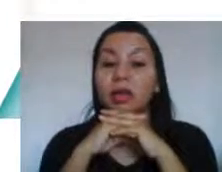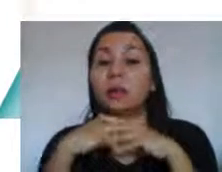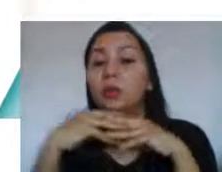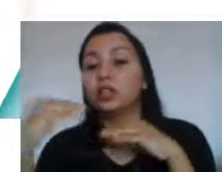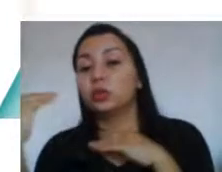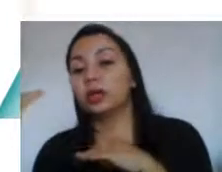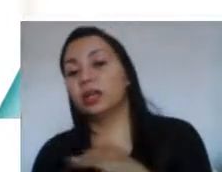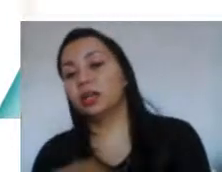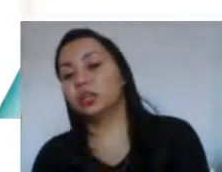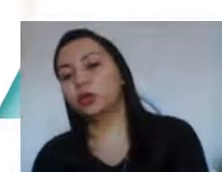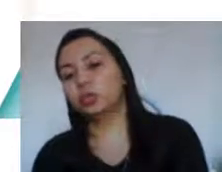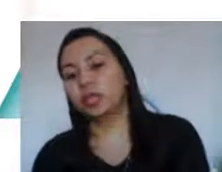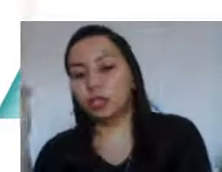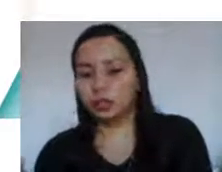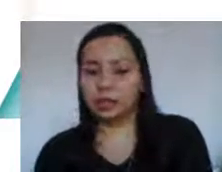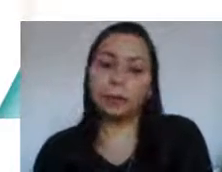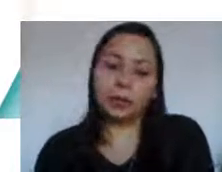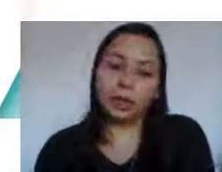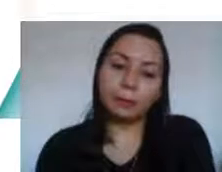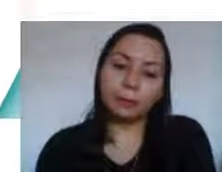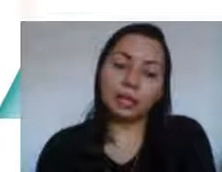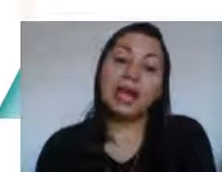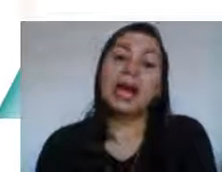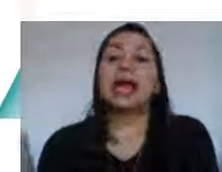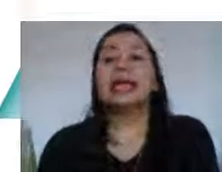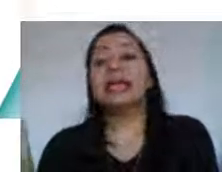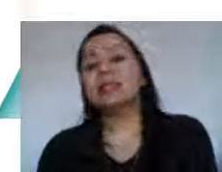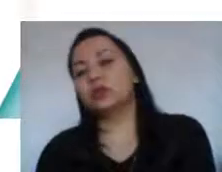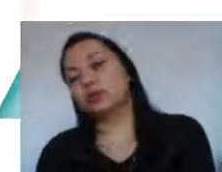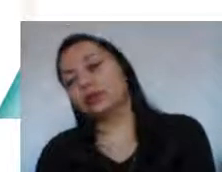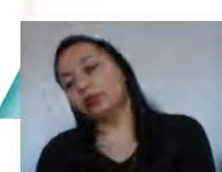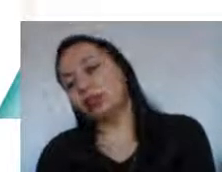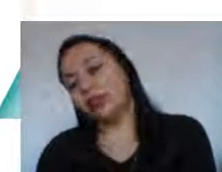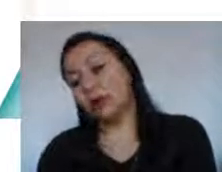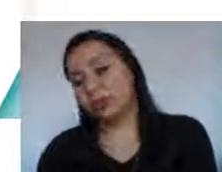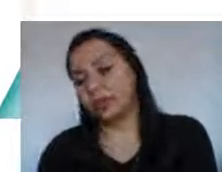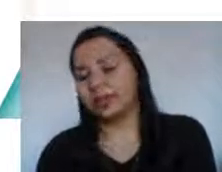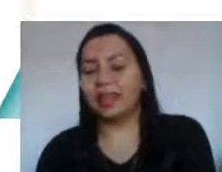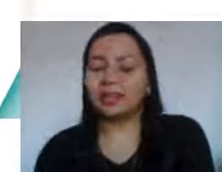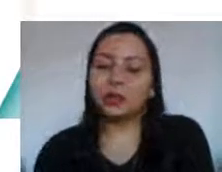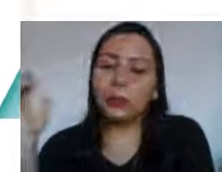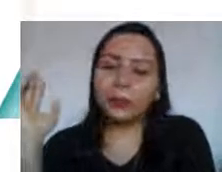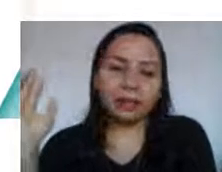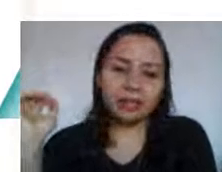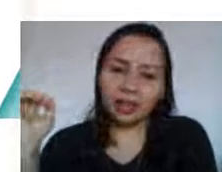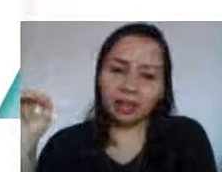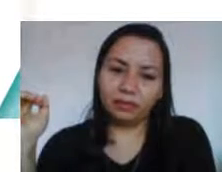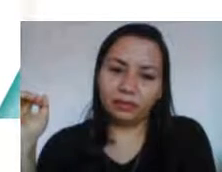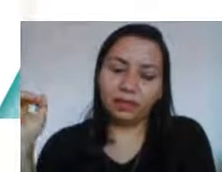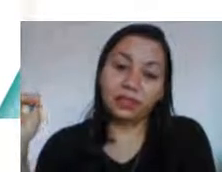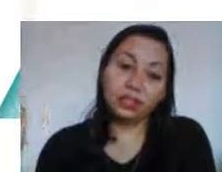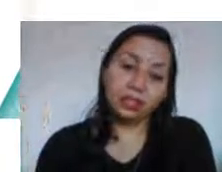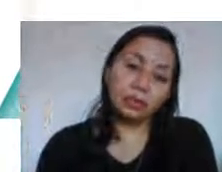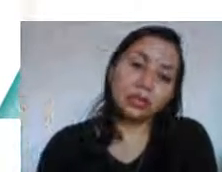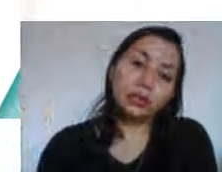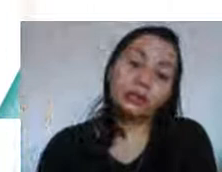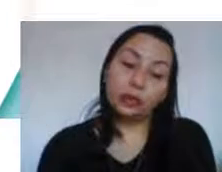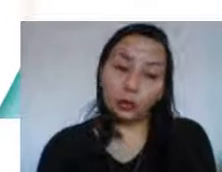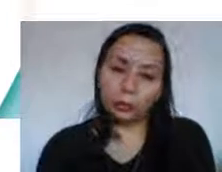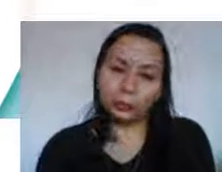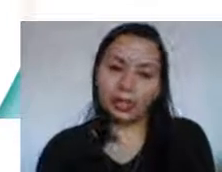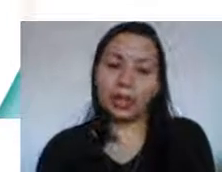quê? Porque tinha uma grande quantidade de serrapilheira. Isso foi acontecer até eles compreenderem, digamos,